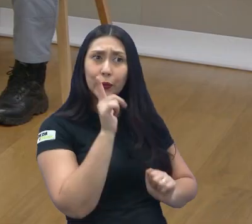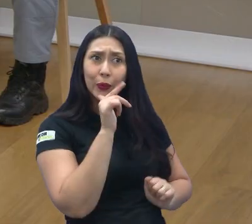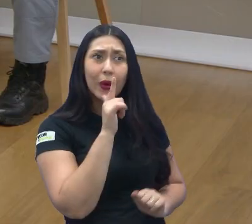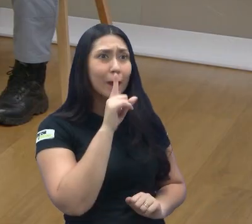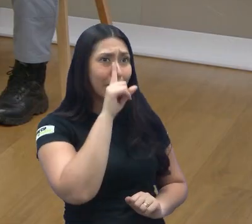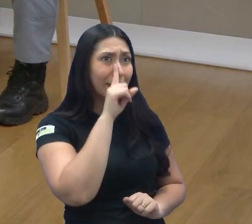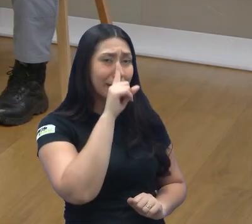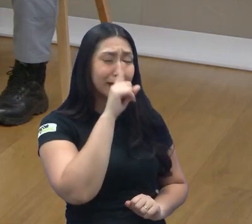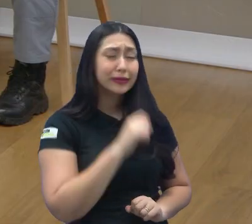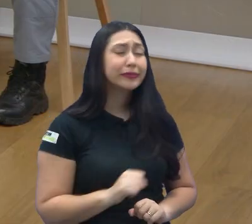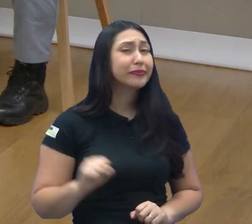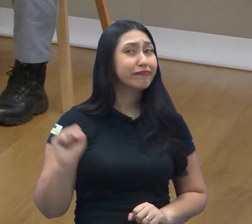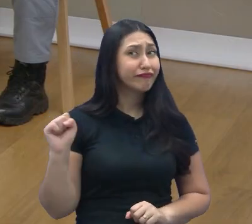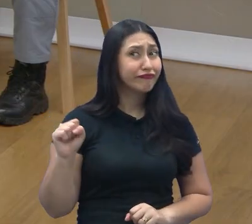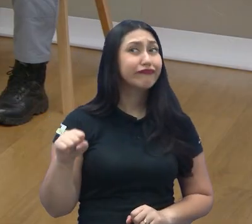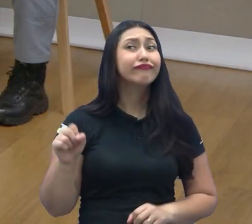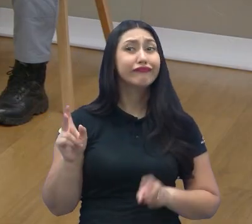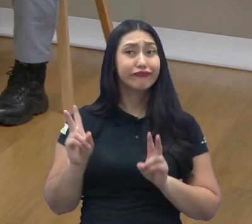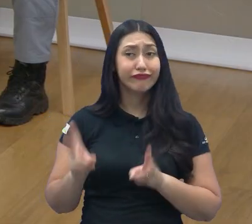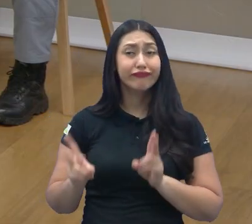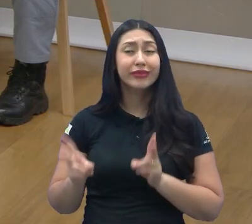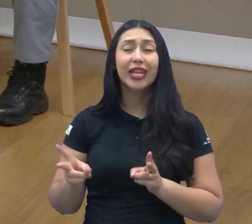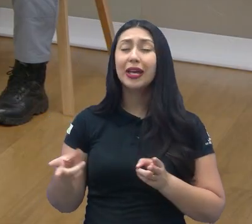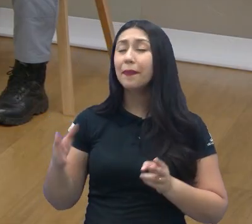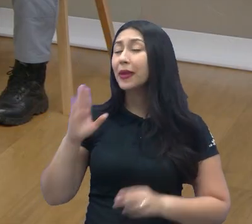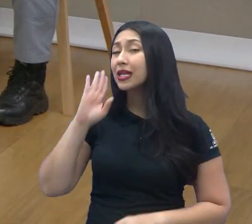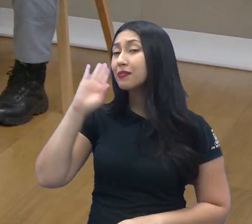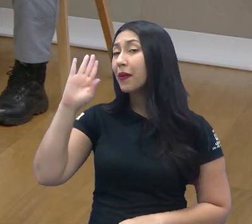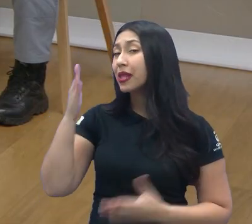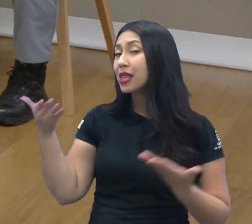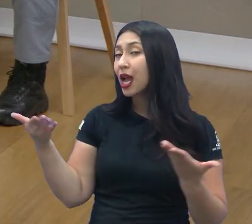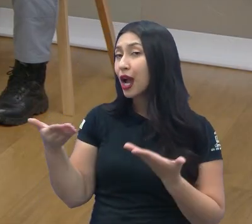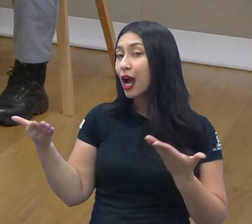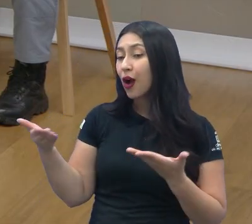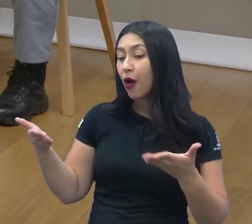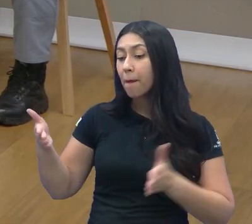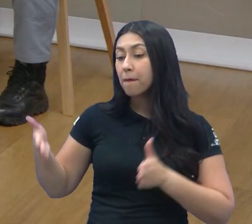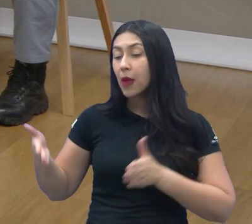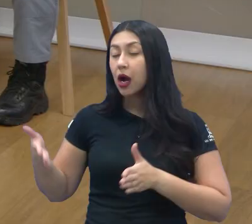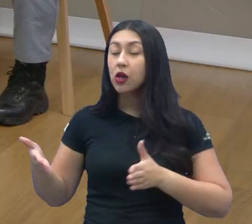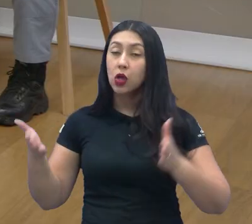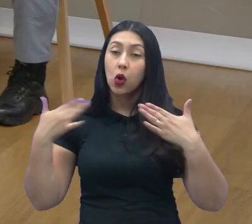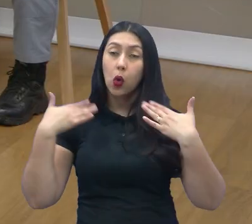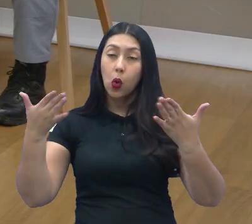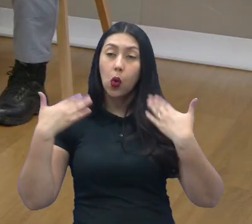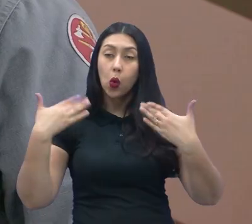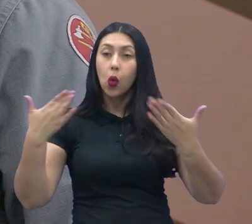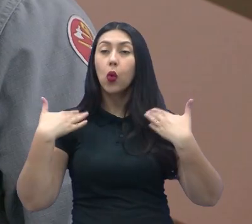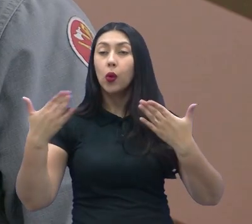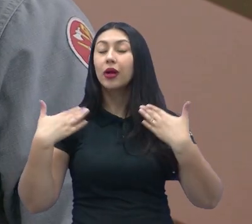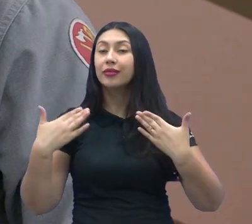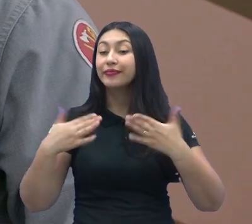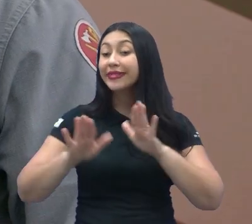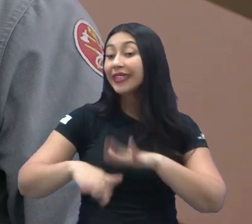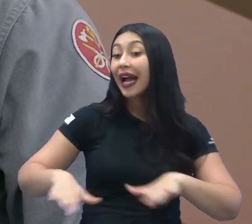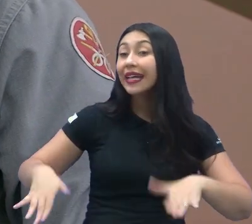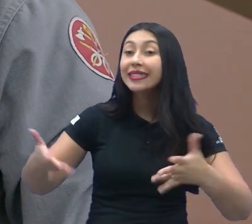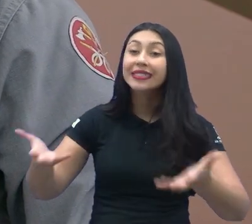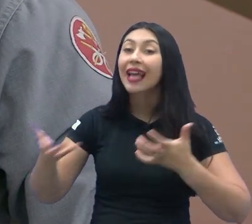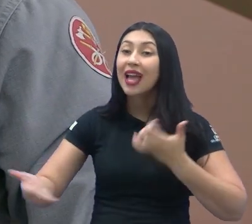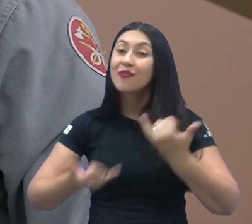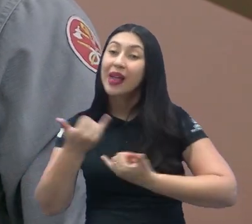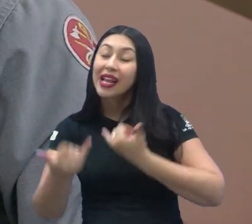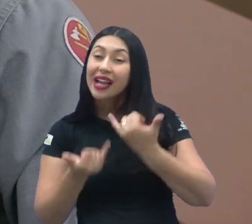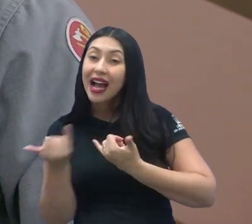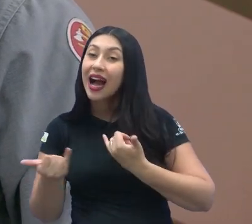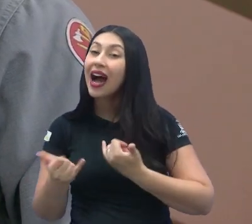perigo. Agora, nessa época de verão, né, das férias, também vem o verão, as temperaturas aumentam, as crianças querem se refrescar. Então, vai utilizar